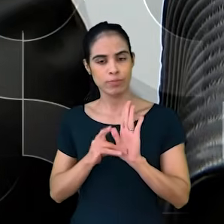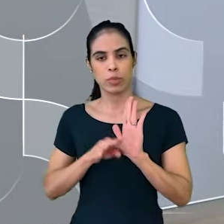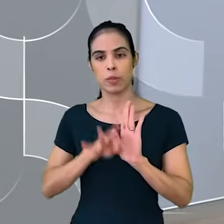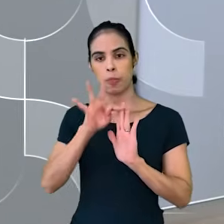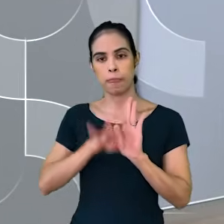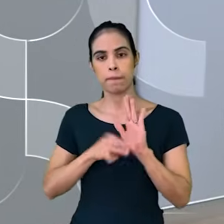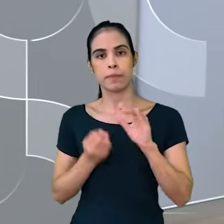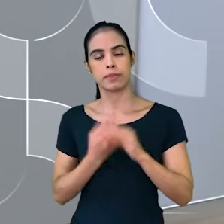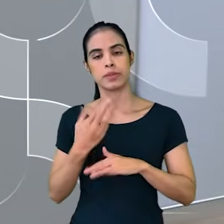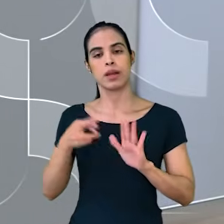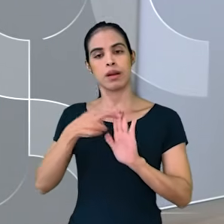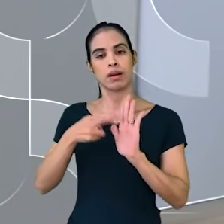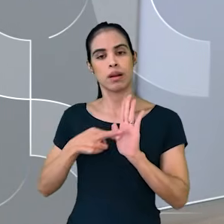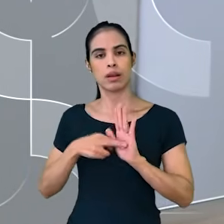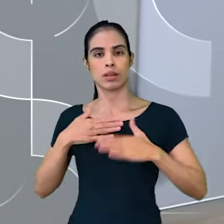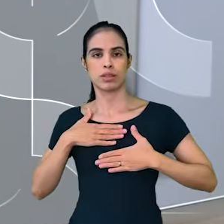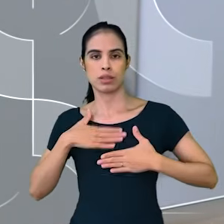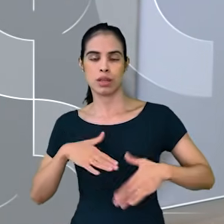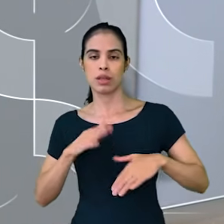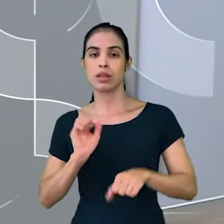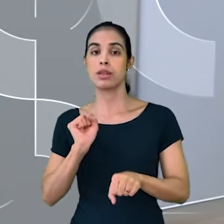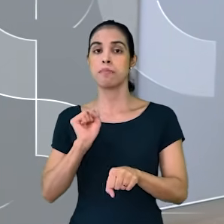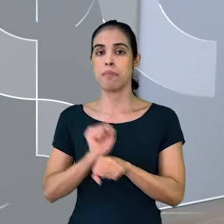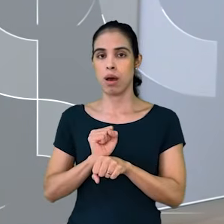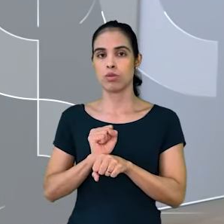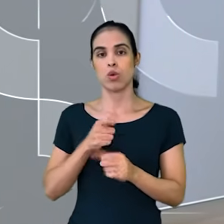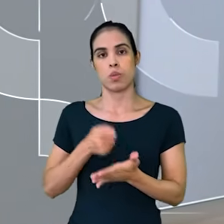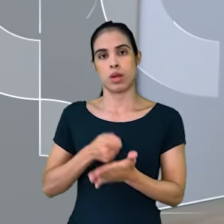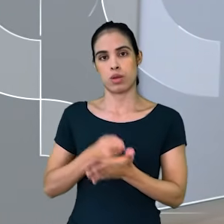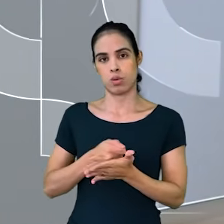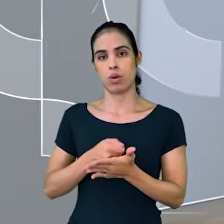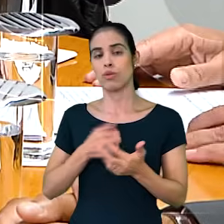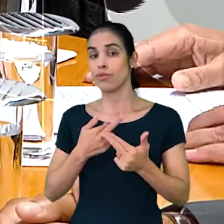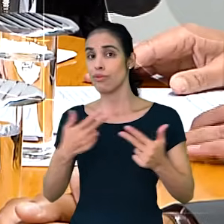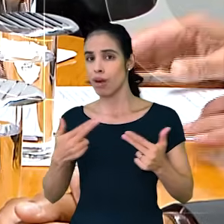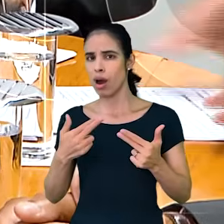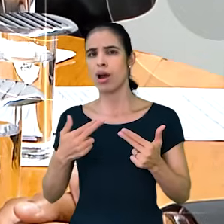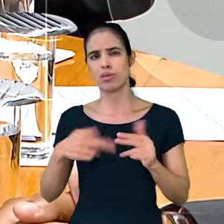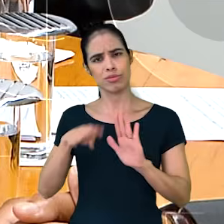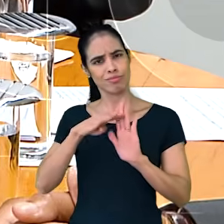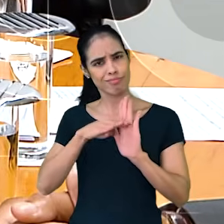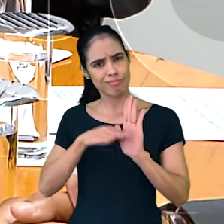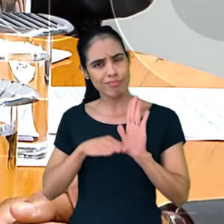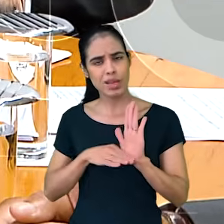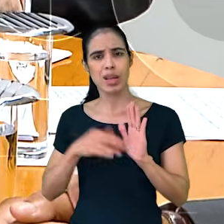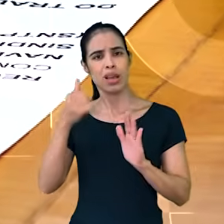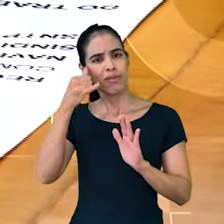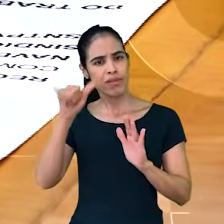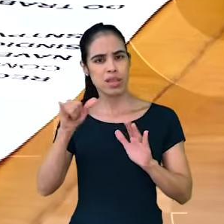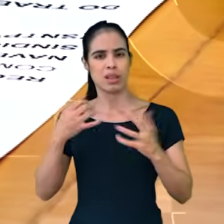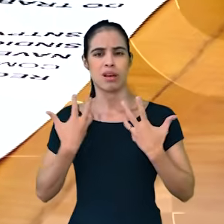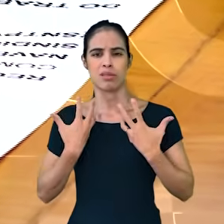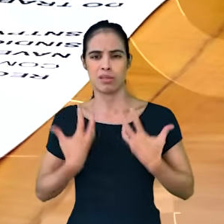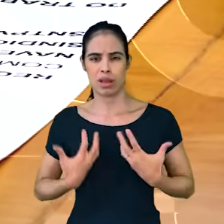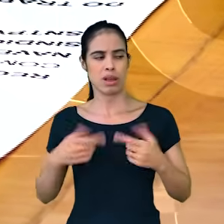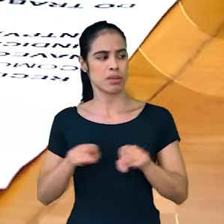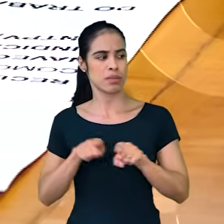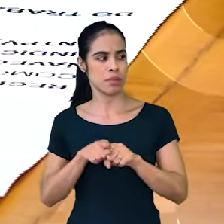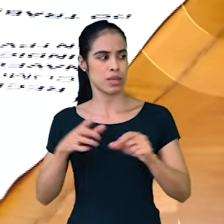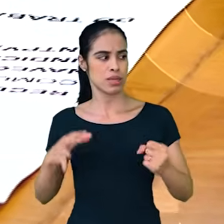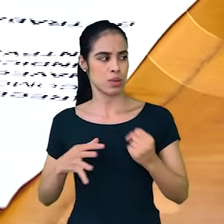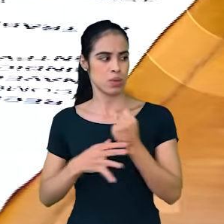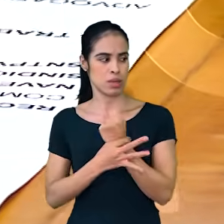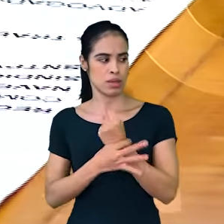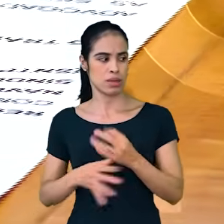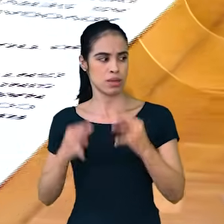texto também estabelece normas de descanso e pausas obrigatórias, ações para redução da fadiga e medidas de